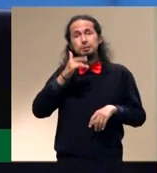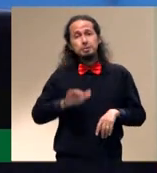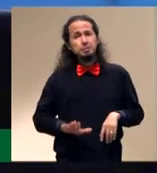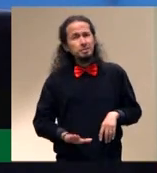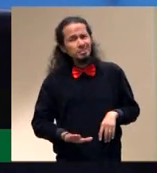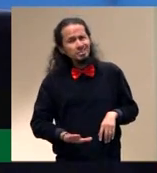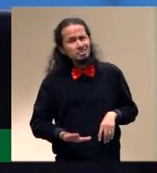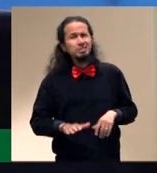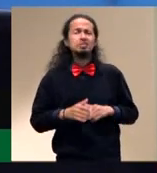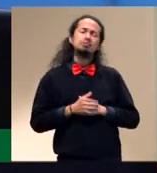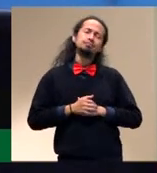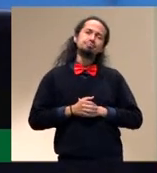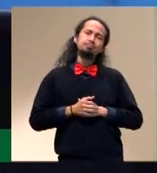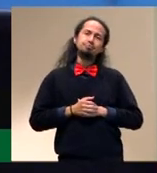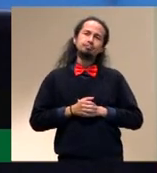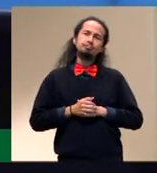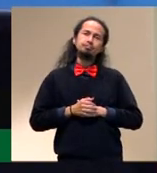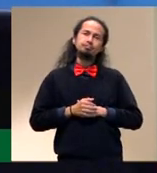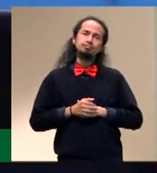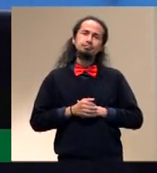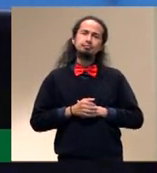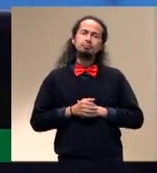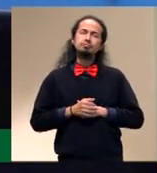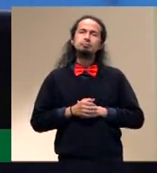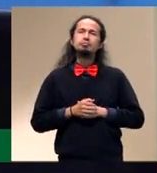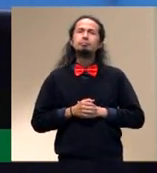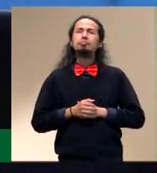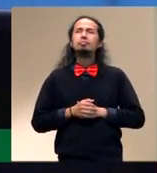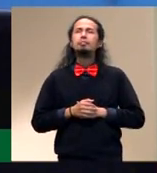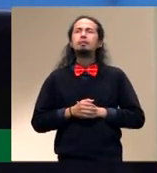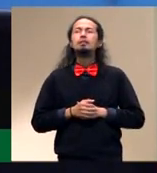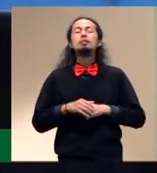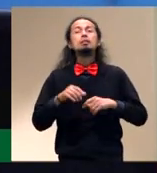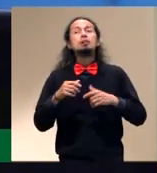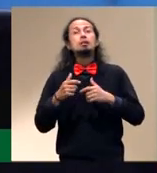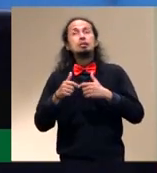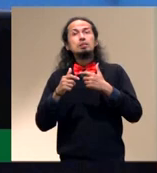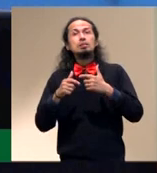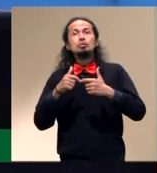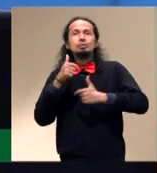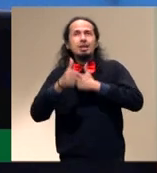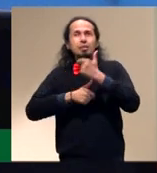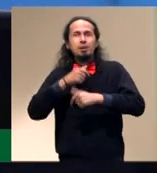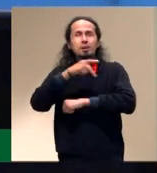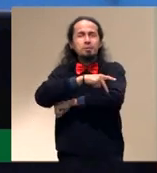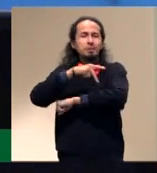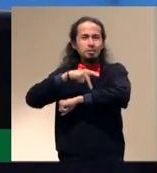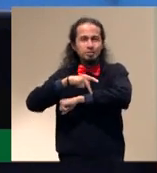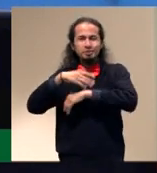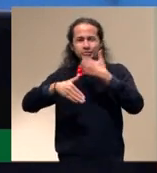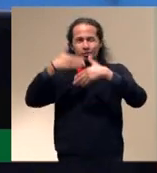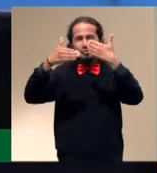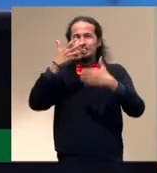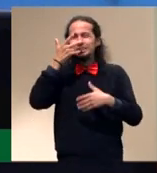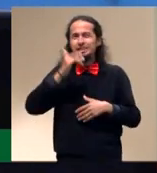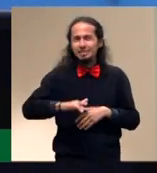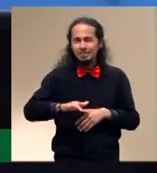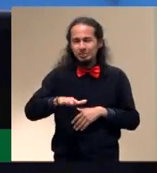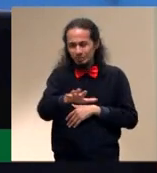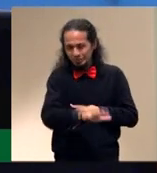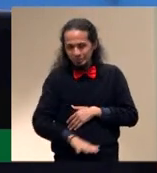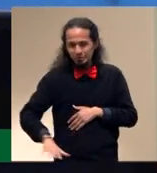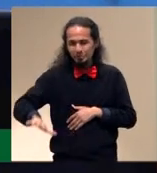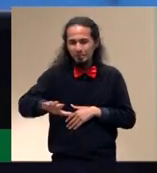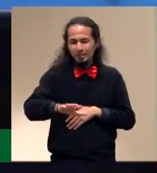de questões, né? O trabalho pedagógico a ser desenvolvido com as crianças no espaço restrito